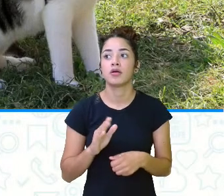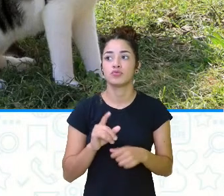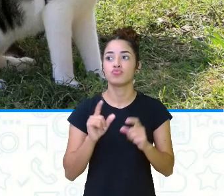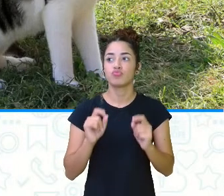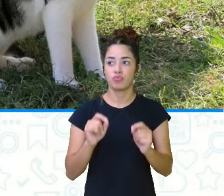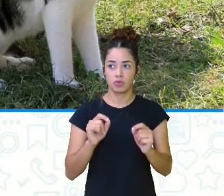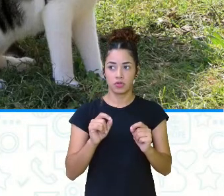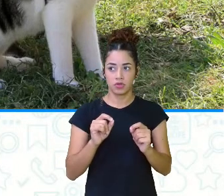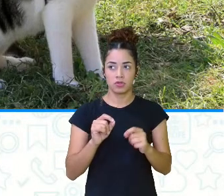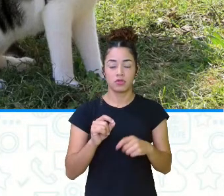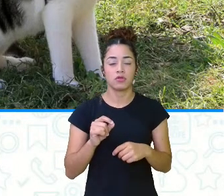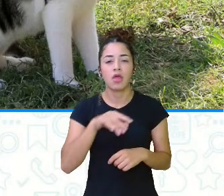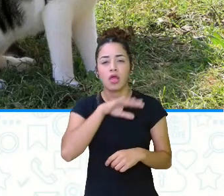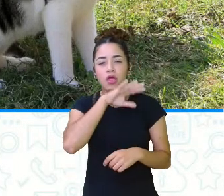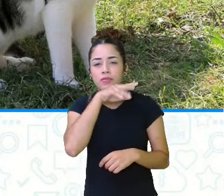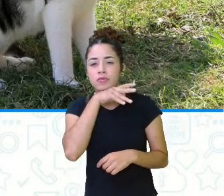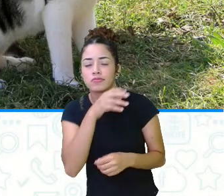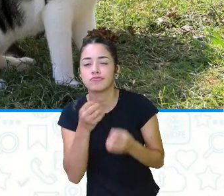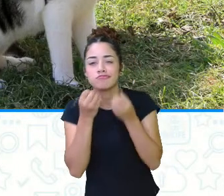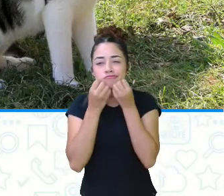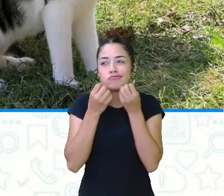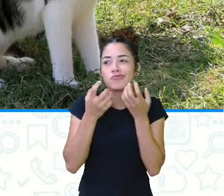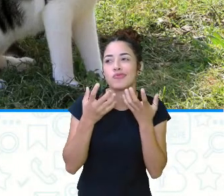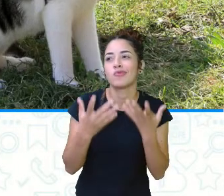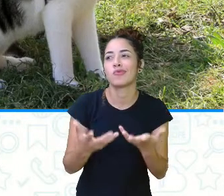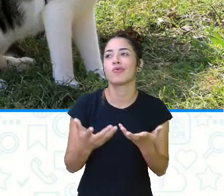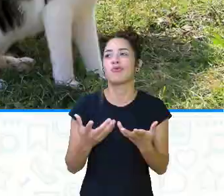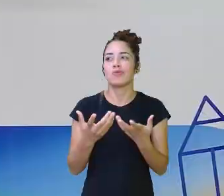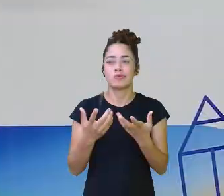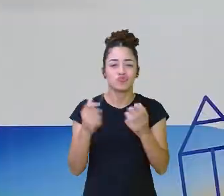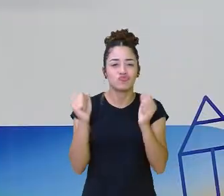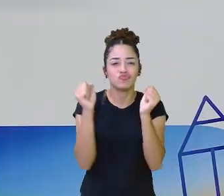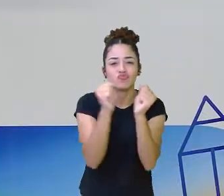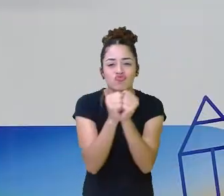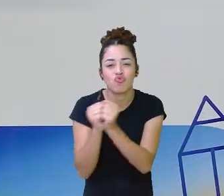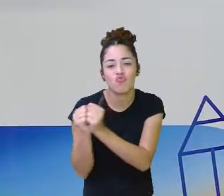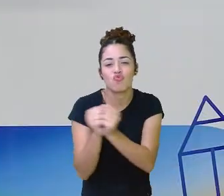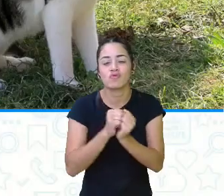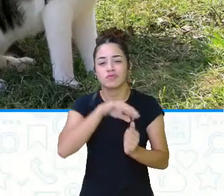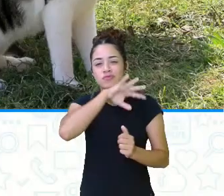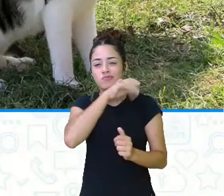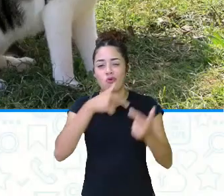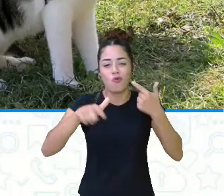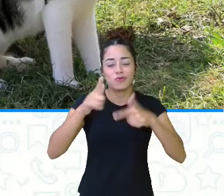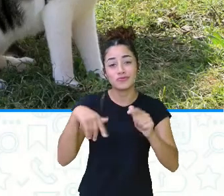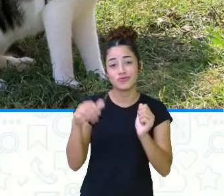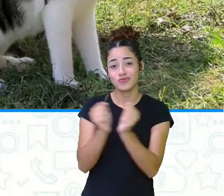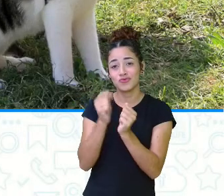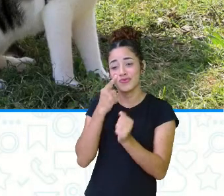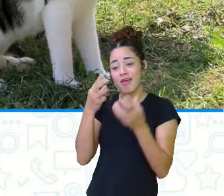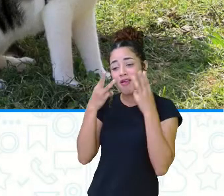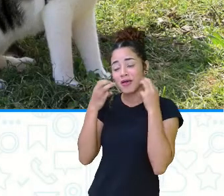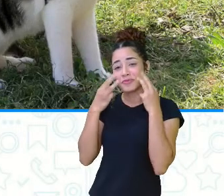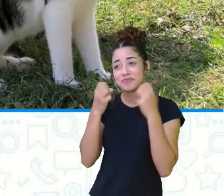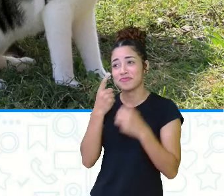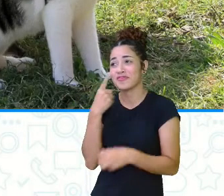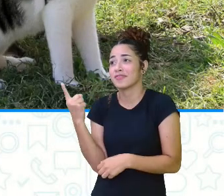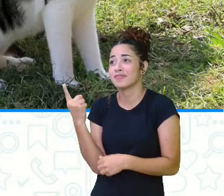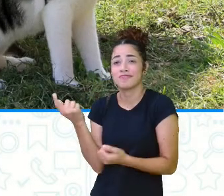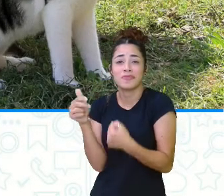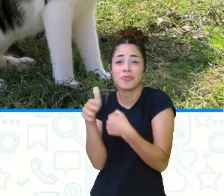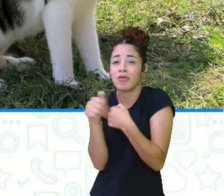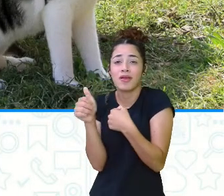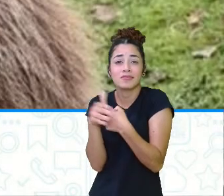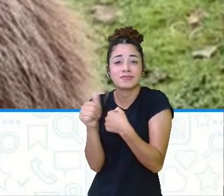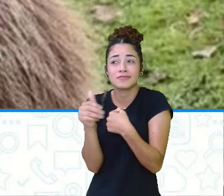animal. Olha só, a gente tá vendo aí, gente, a capivara com o gatinho. Olha que bonitinho. Ela tá ali, ó, fazendo um carinho no